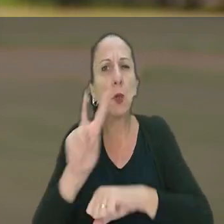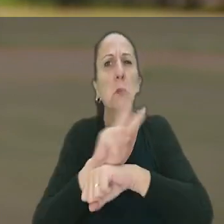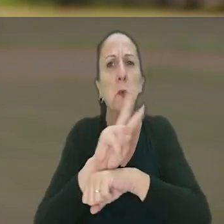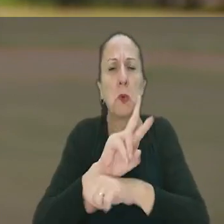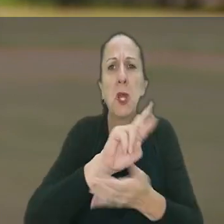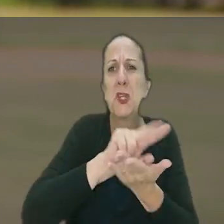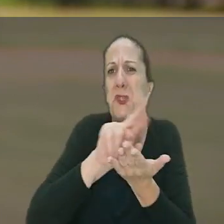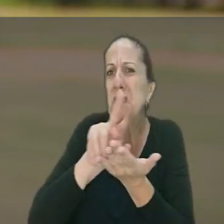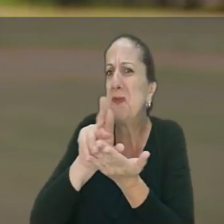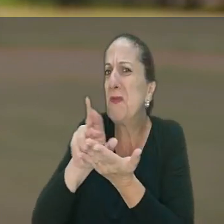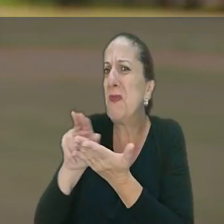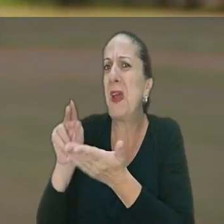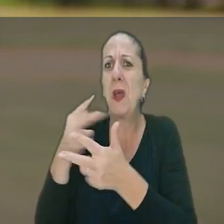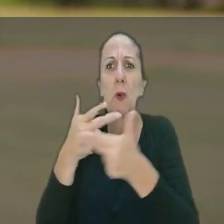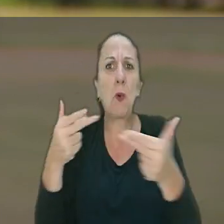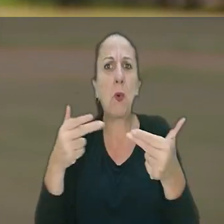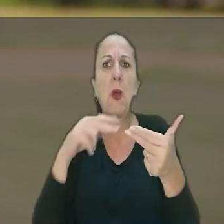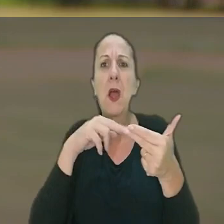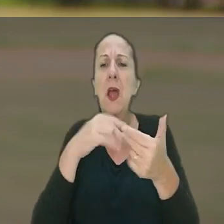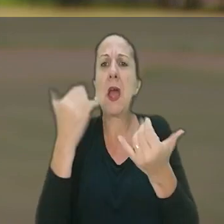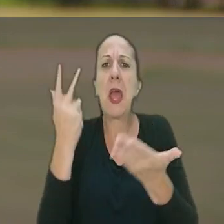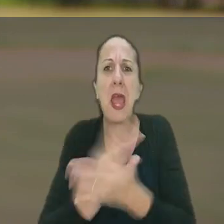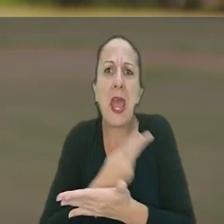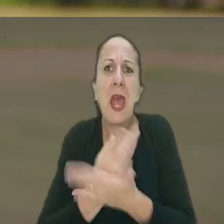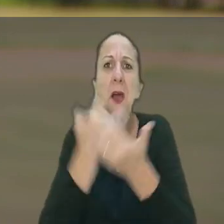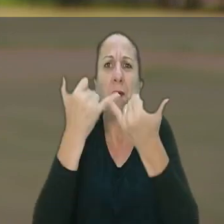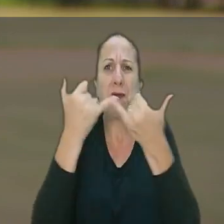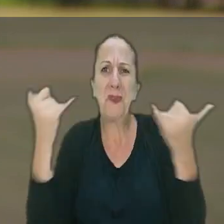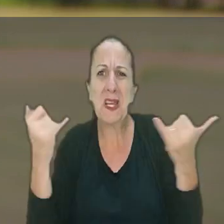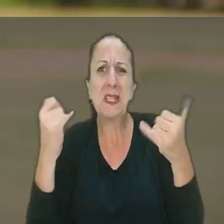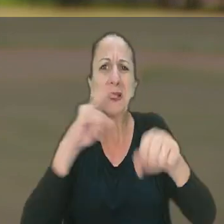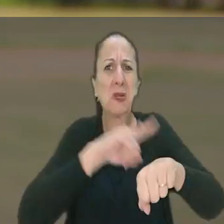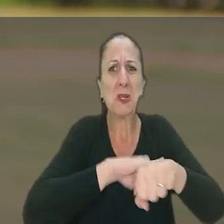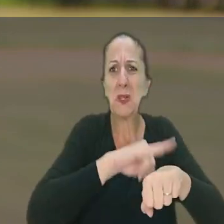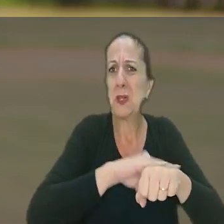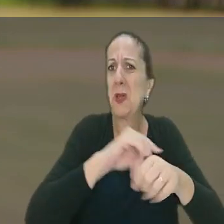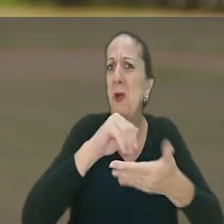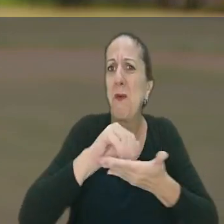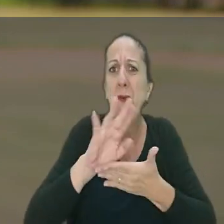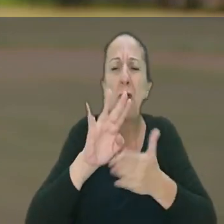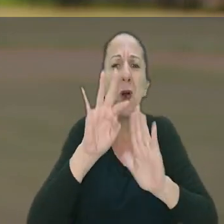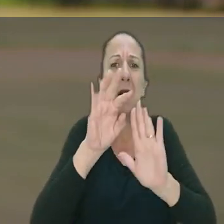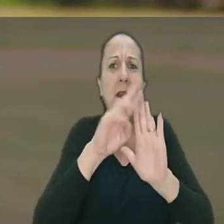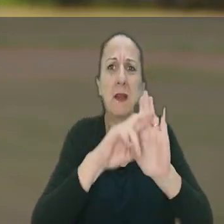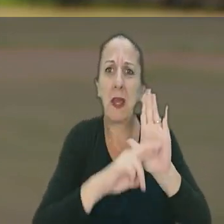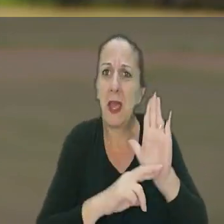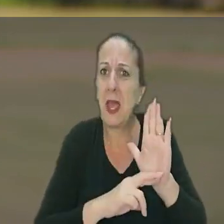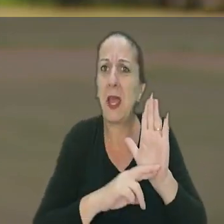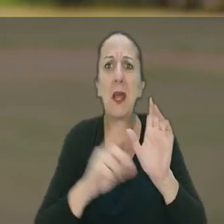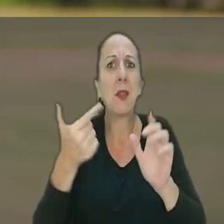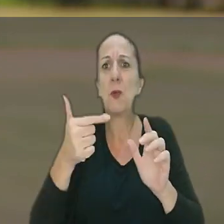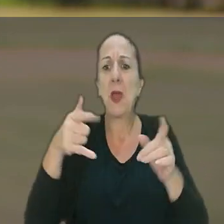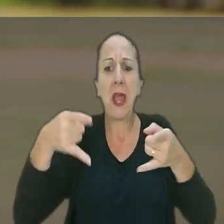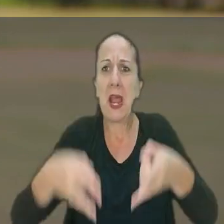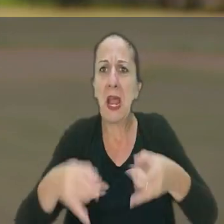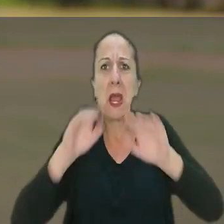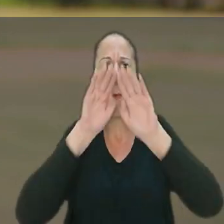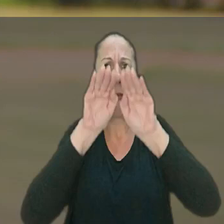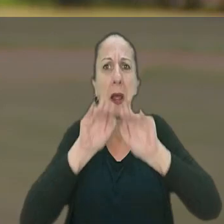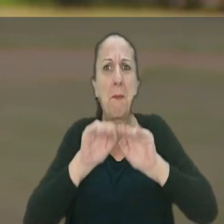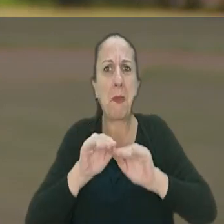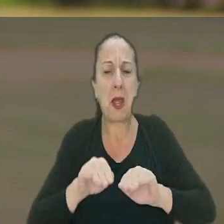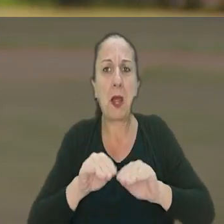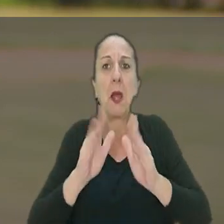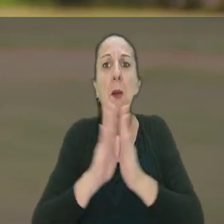fiscalização identificou diversas irregularidades, como fiação exposta, sanitários fora das normas e alojamentos sem camas e armários.